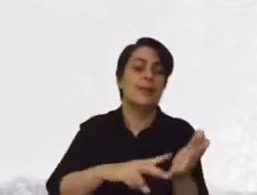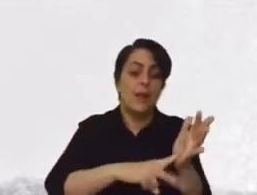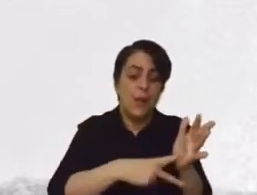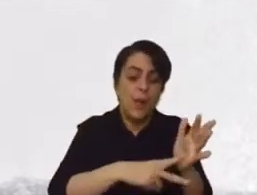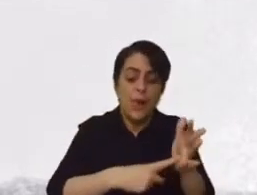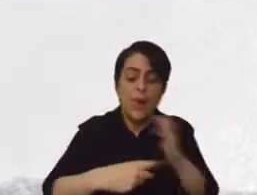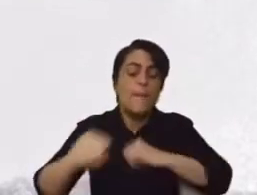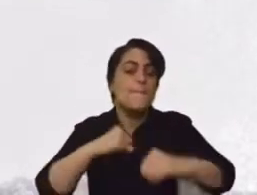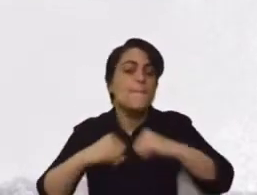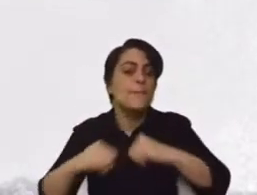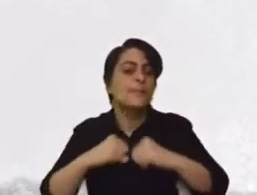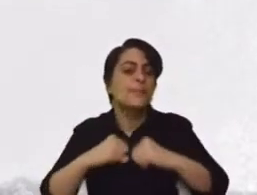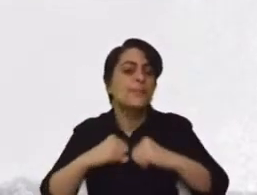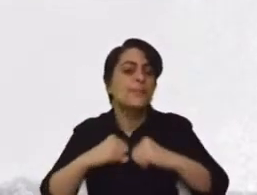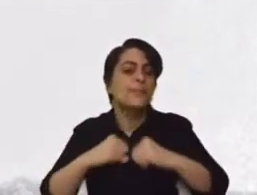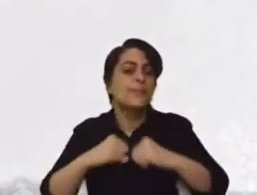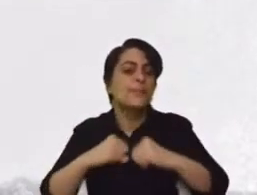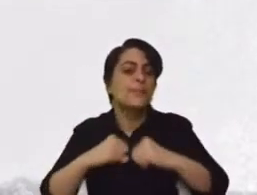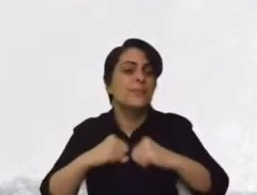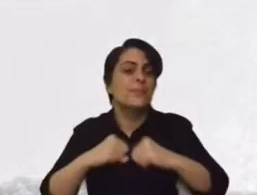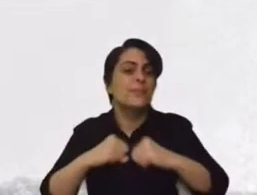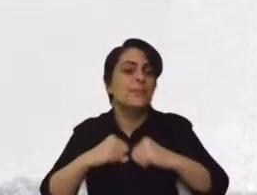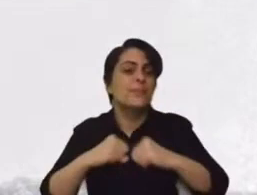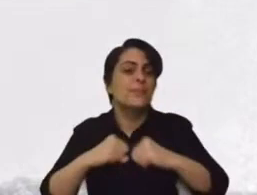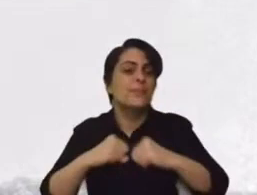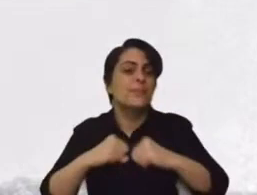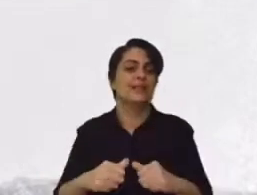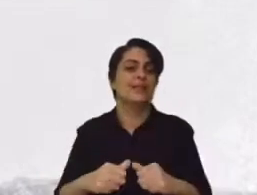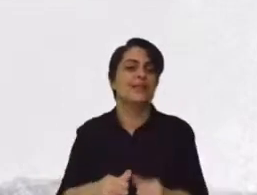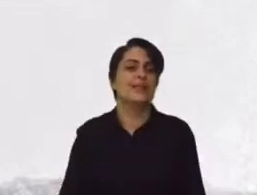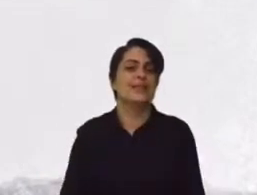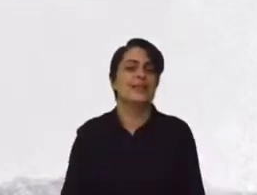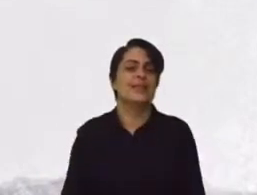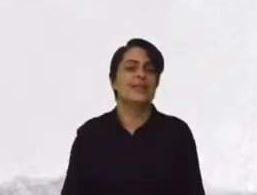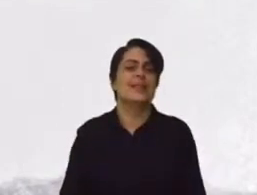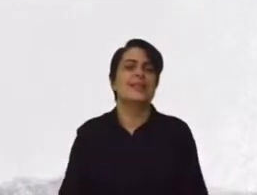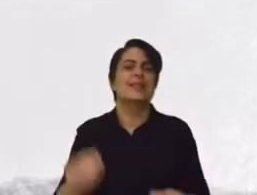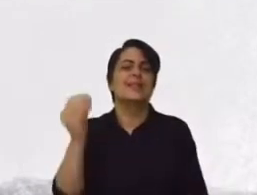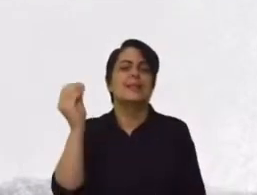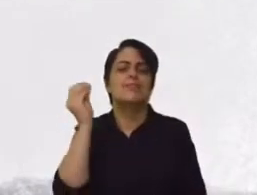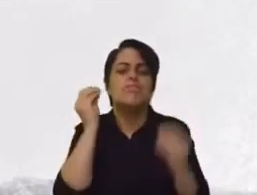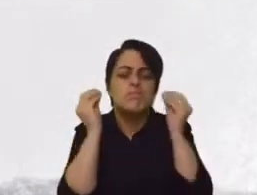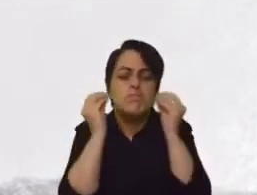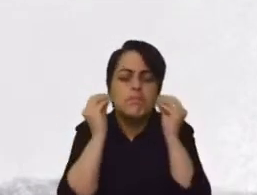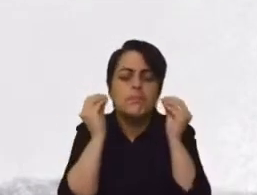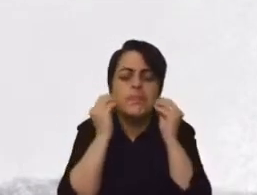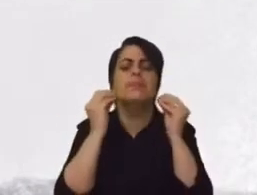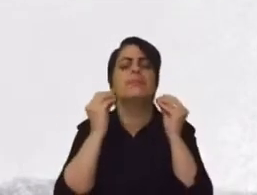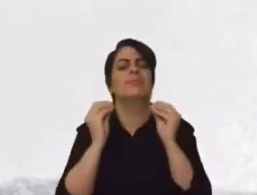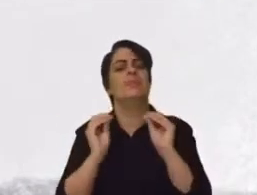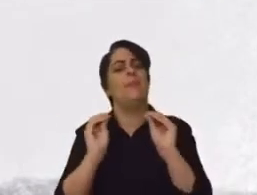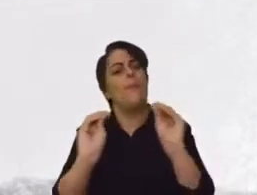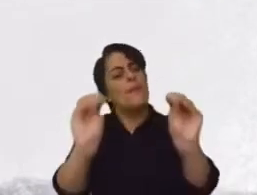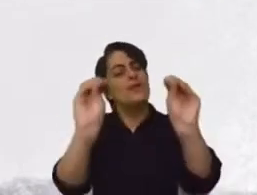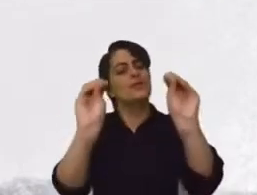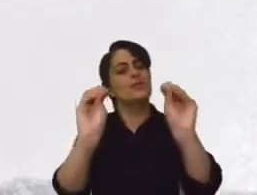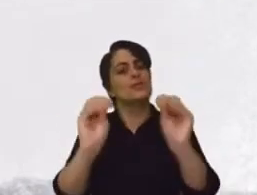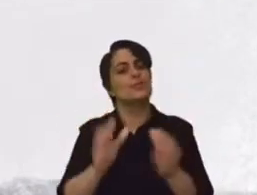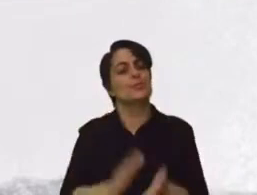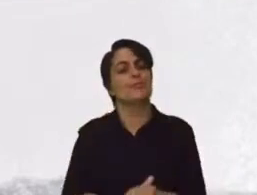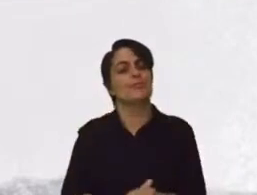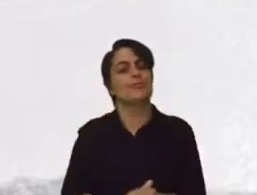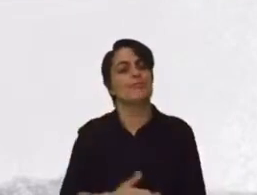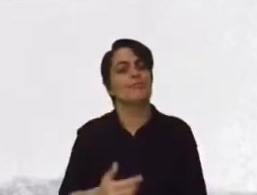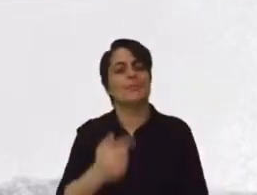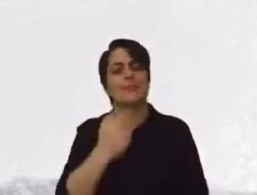esse novo mundo. Um beijo no coração, Sérgio, um beijo no coração, Carmen, e contem comigo para todos